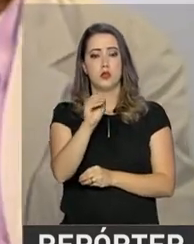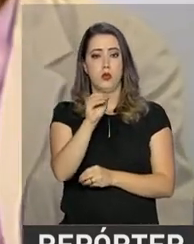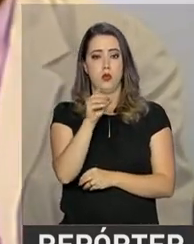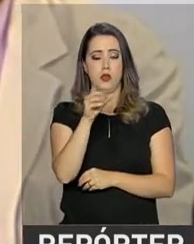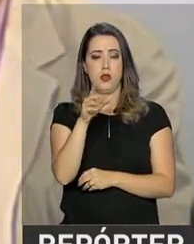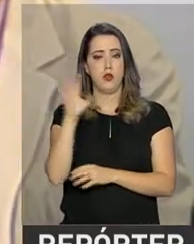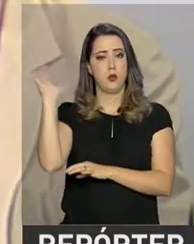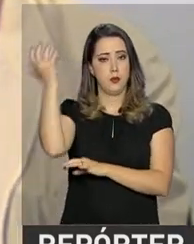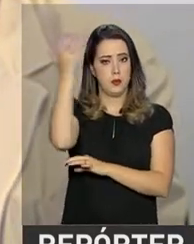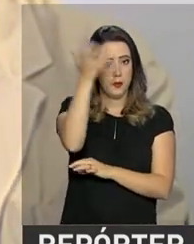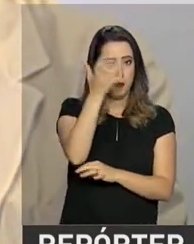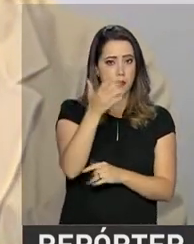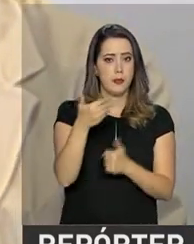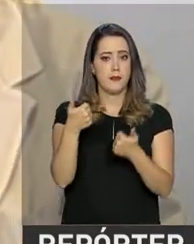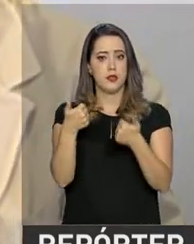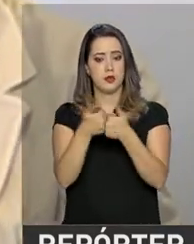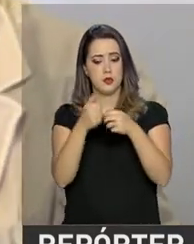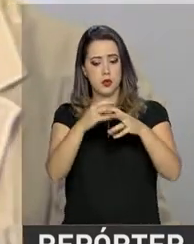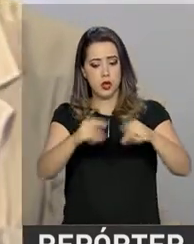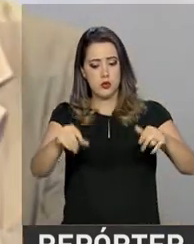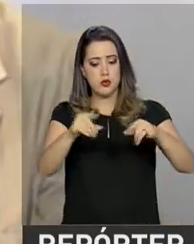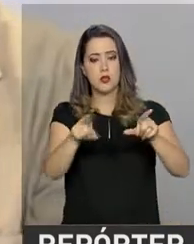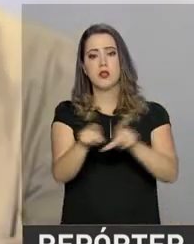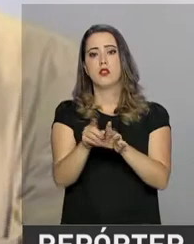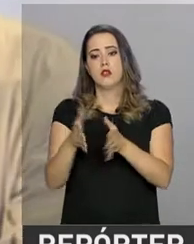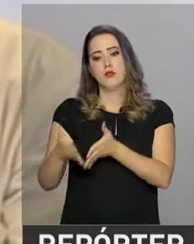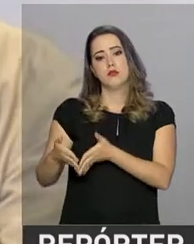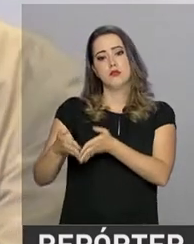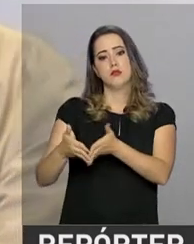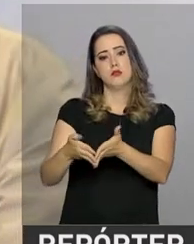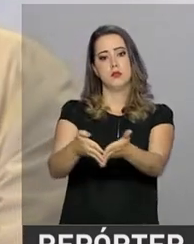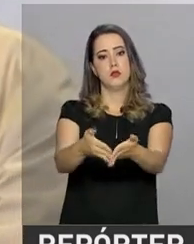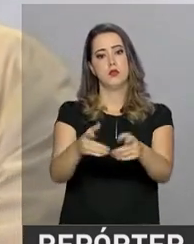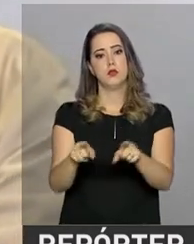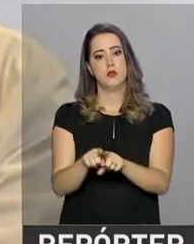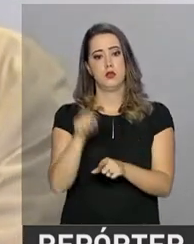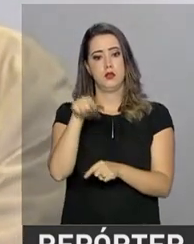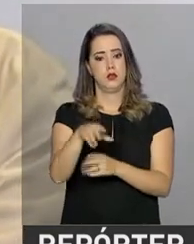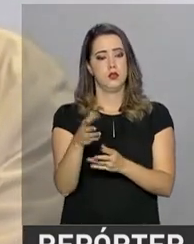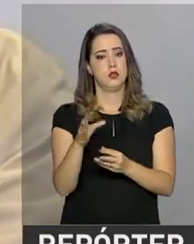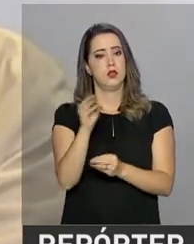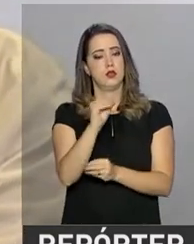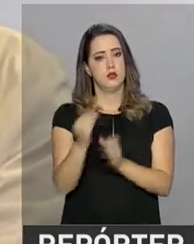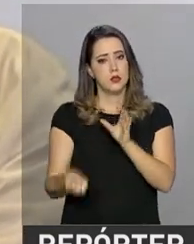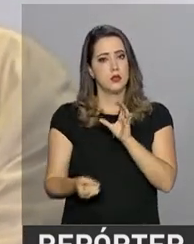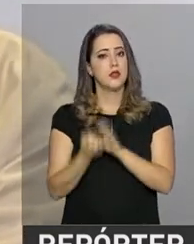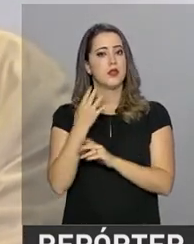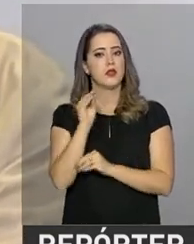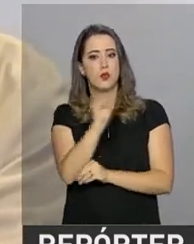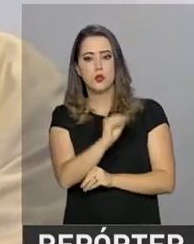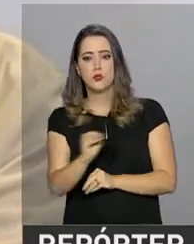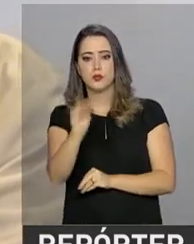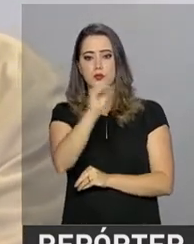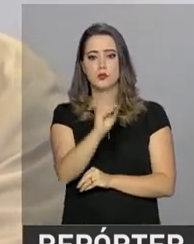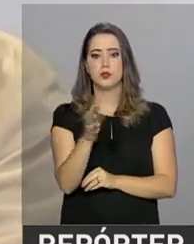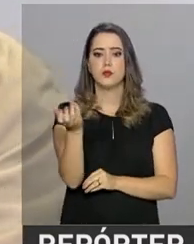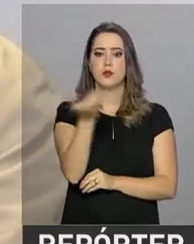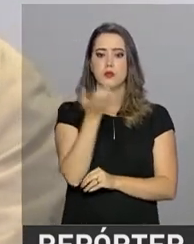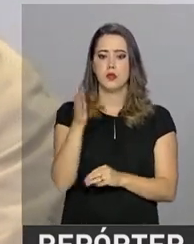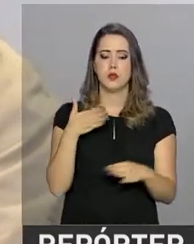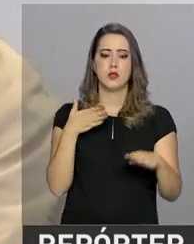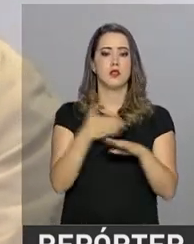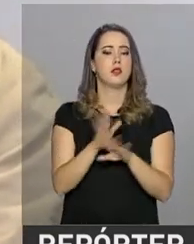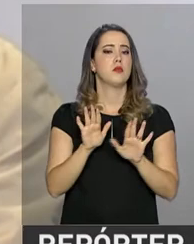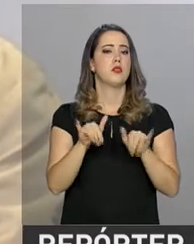e paralelo a esse movimento de criação e um movimento que vai continuar e queremos até o final do ano ainda fazer